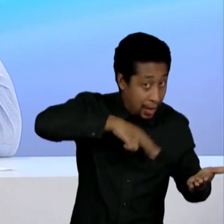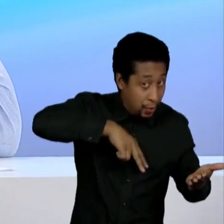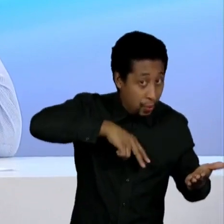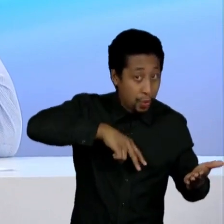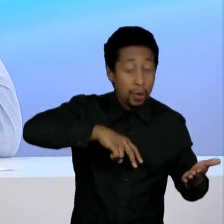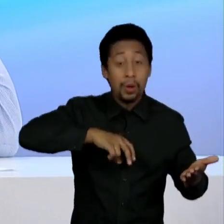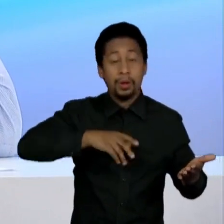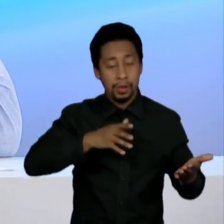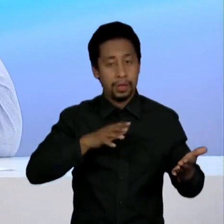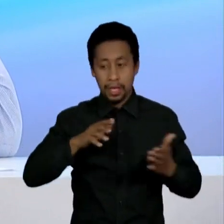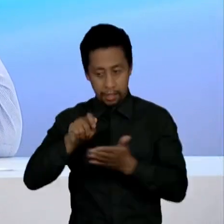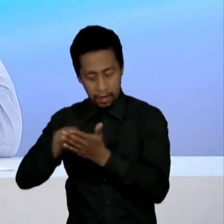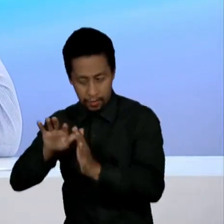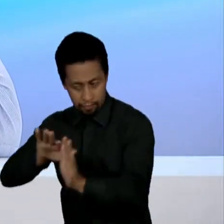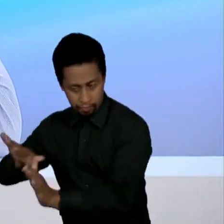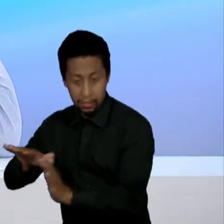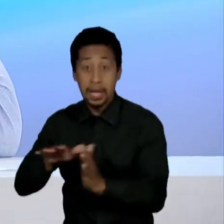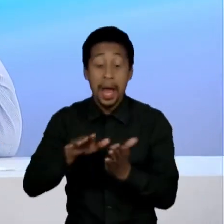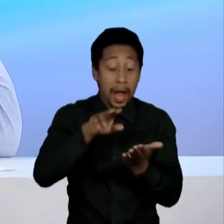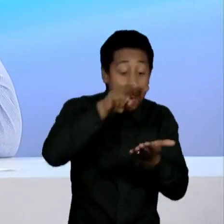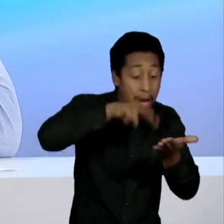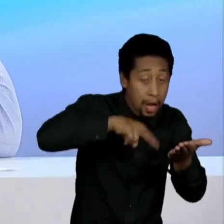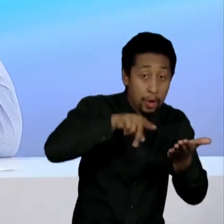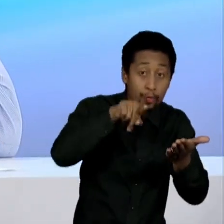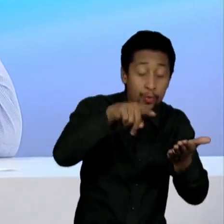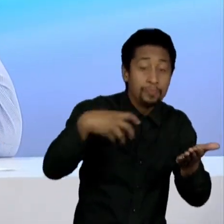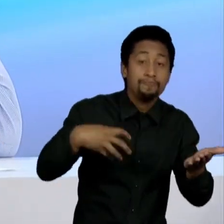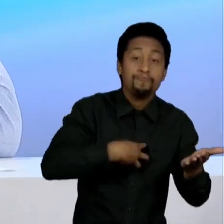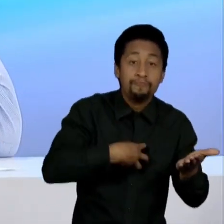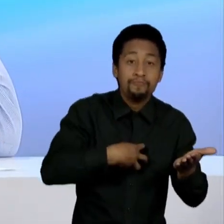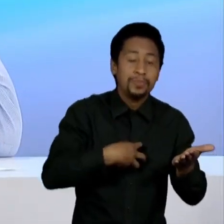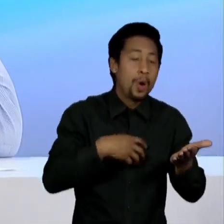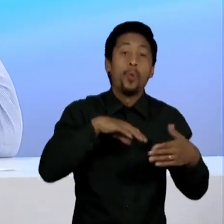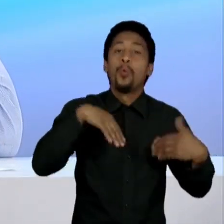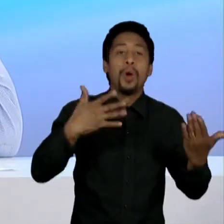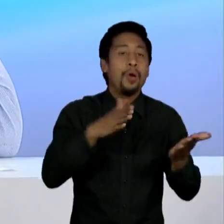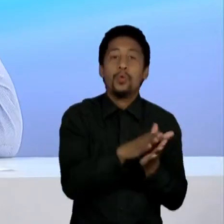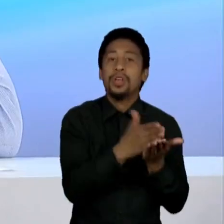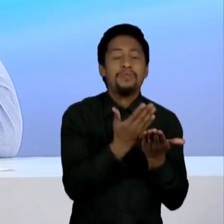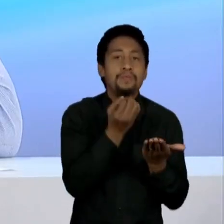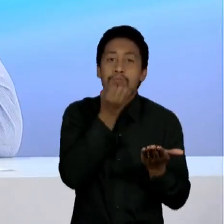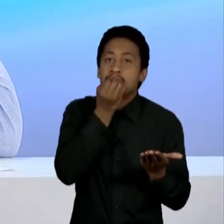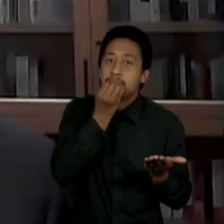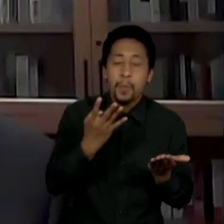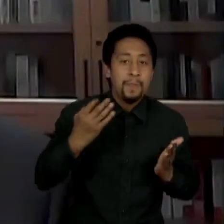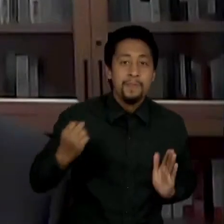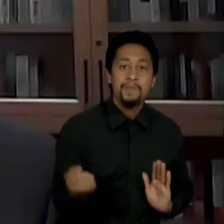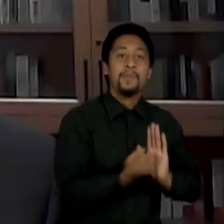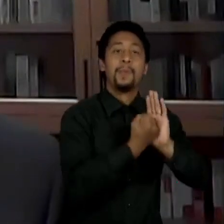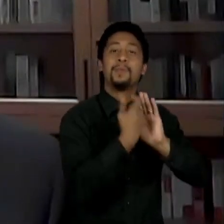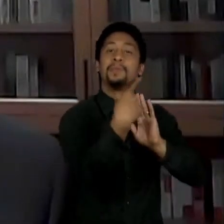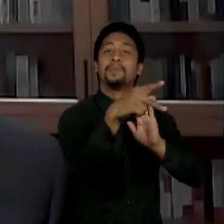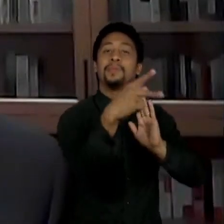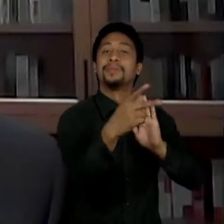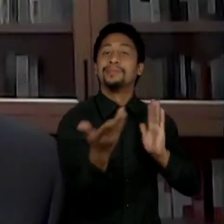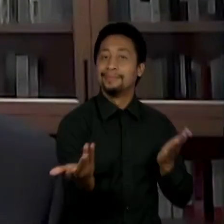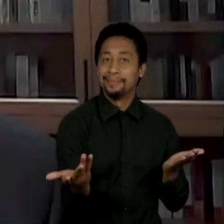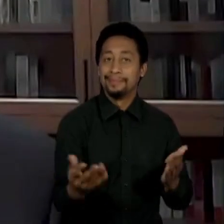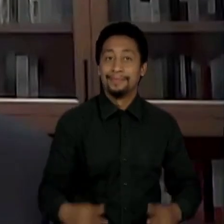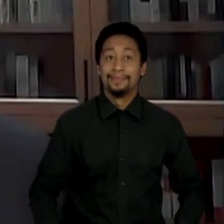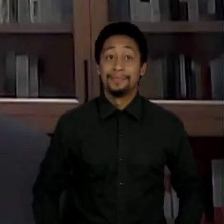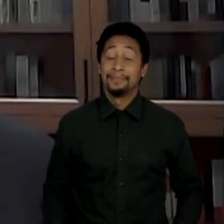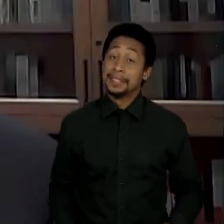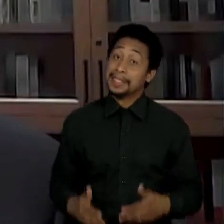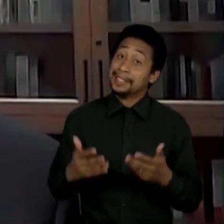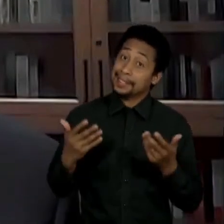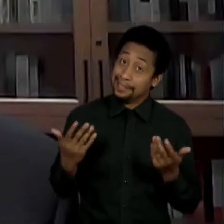vida e que obras e que autores te marcaram ao longo de toda a sua formação como leitor? Bem, eu sou um leitor muito mais longo